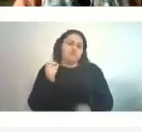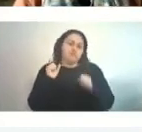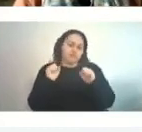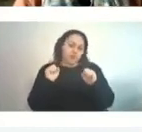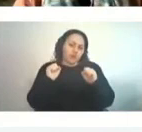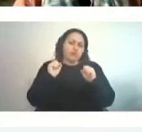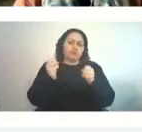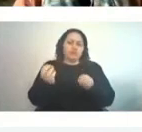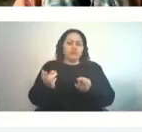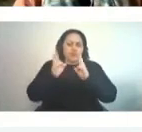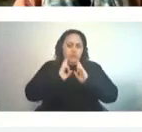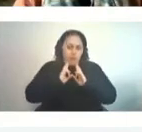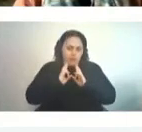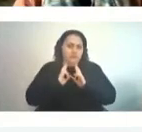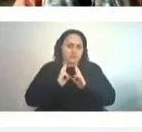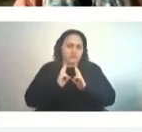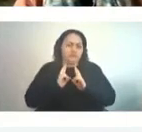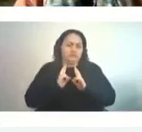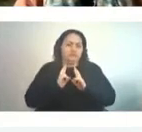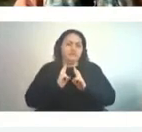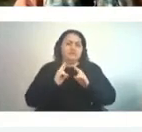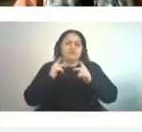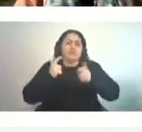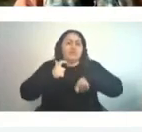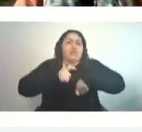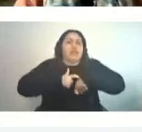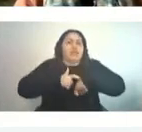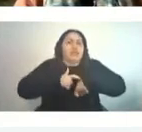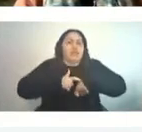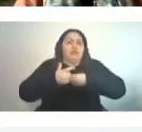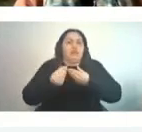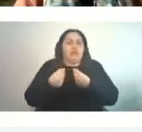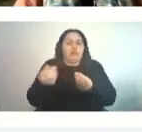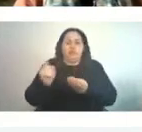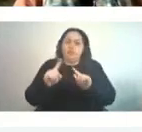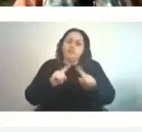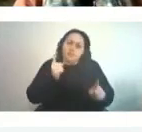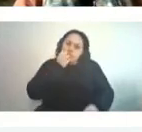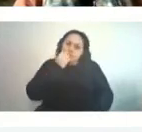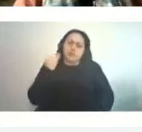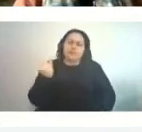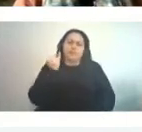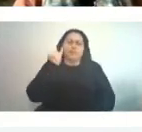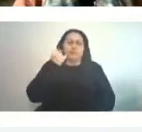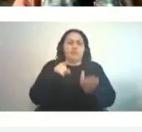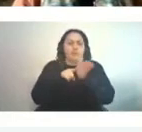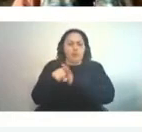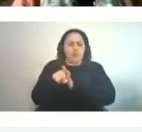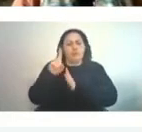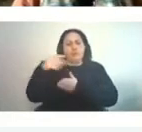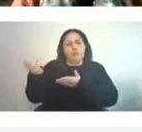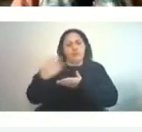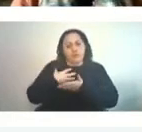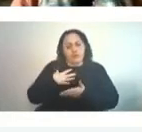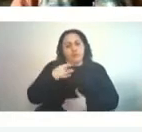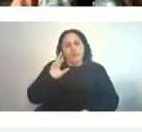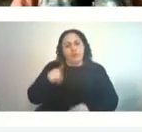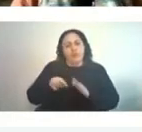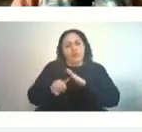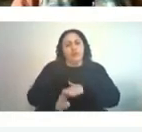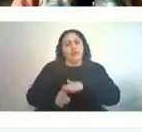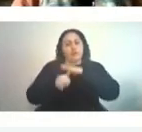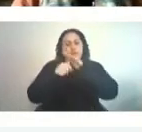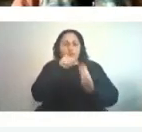né, respondam. Não temos muito tempo, mas, né, acho que é uma pergunta muito interessante que foi enviada pela nossa reitora,